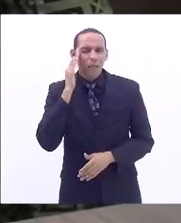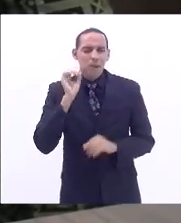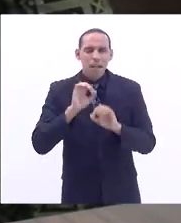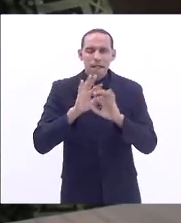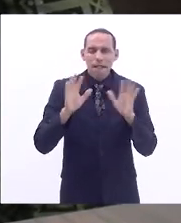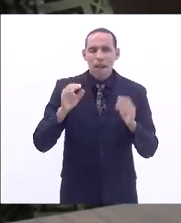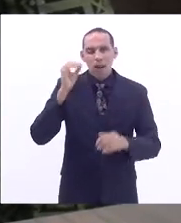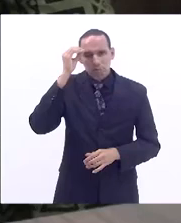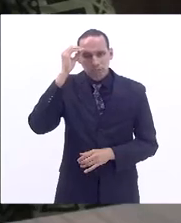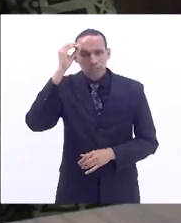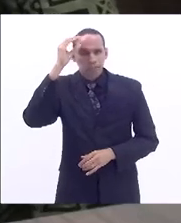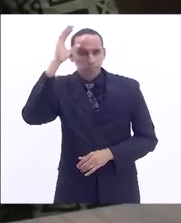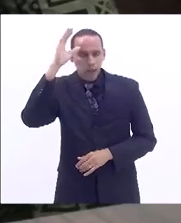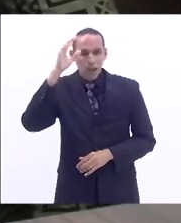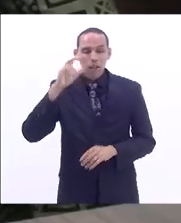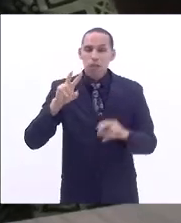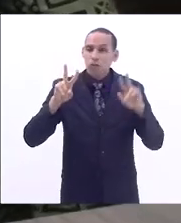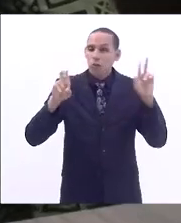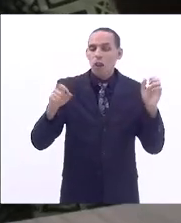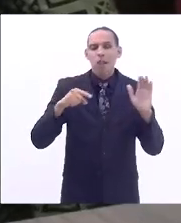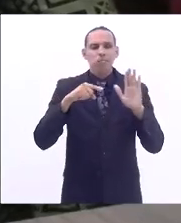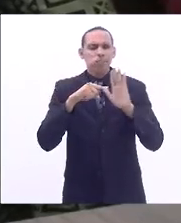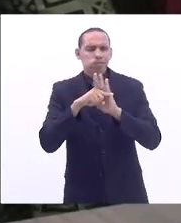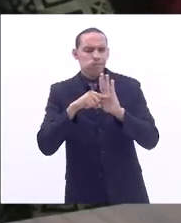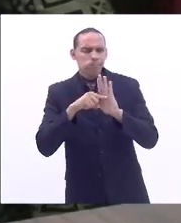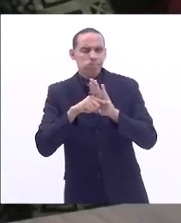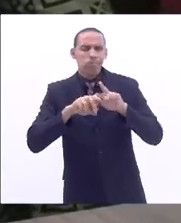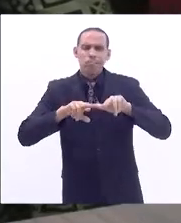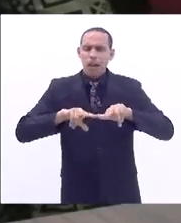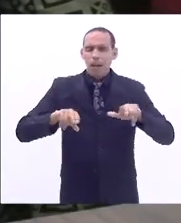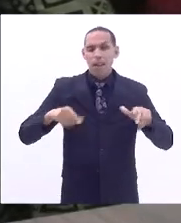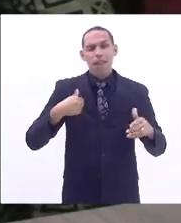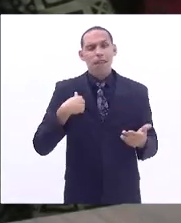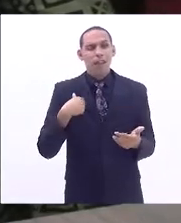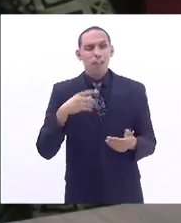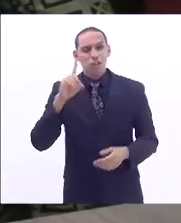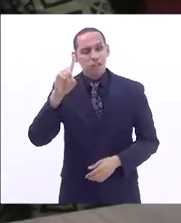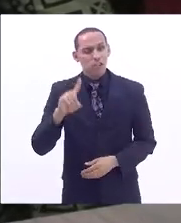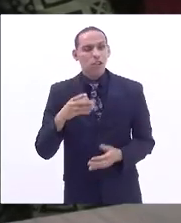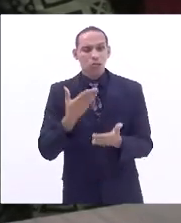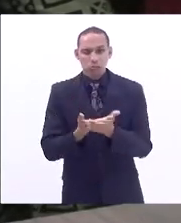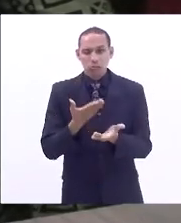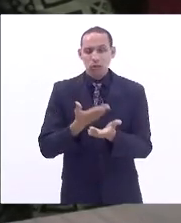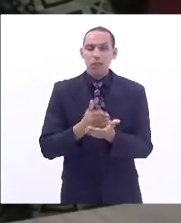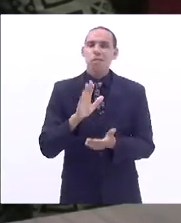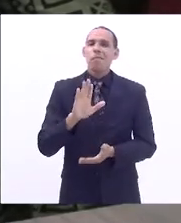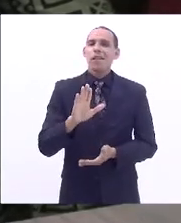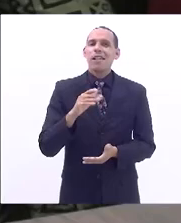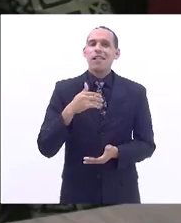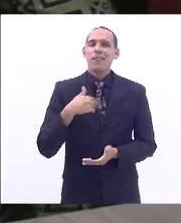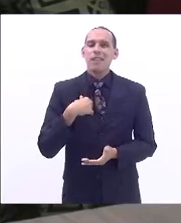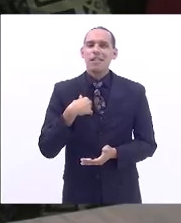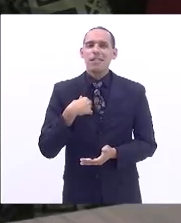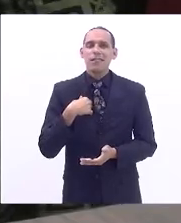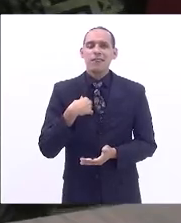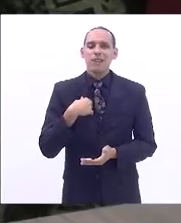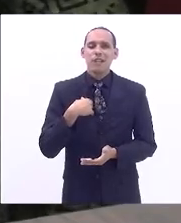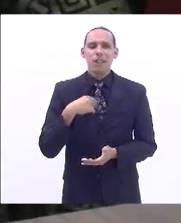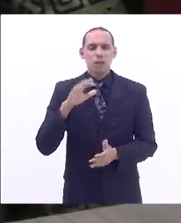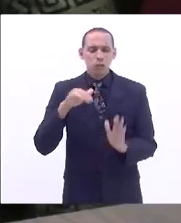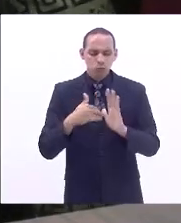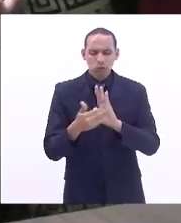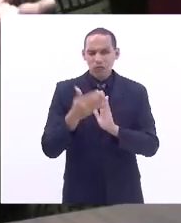vocês era aquela questão de investigação eu ainda que seja um estudante do direito não sou por eficiente no tema